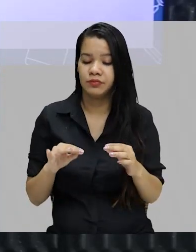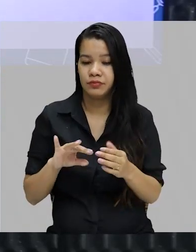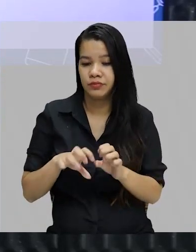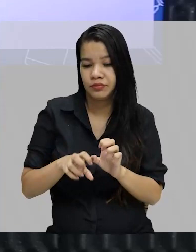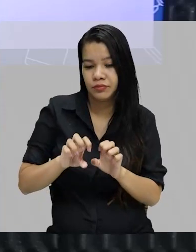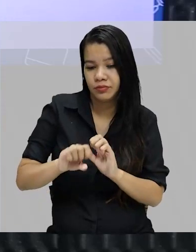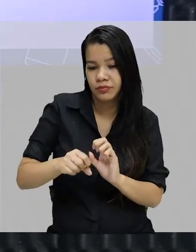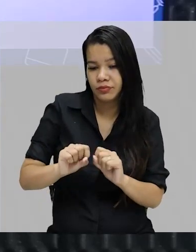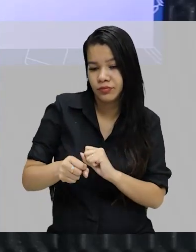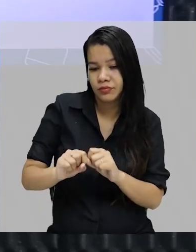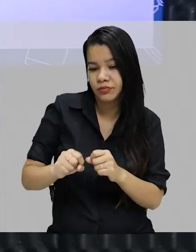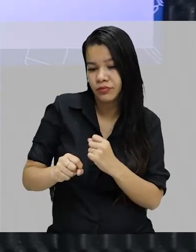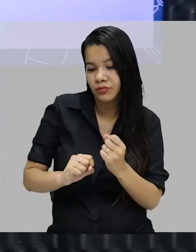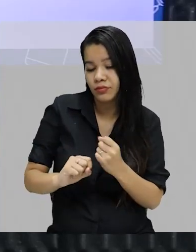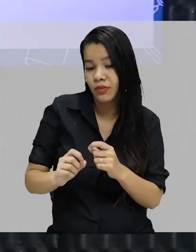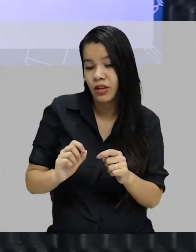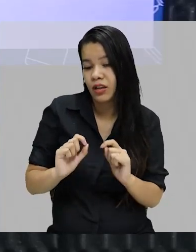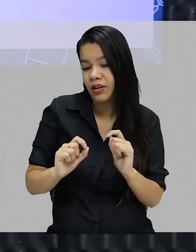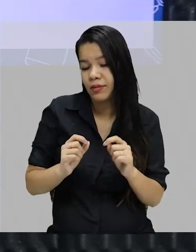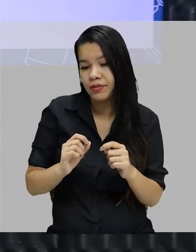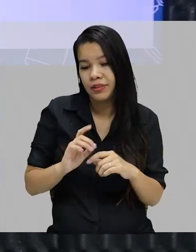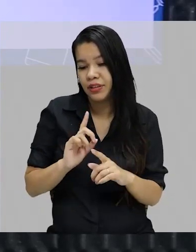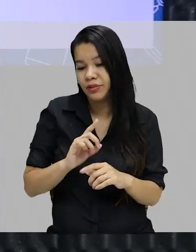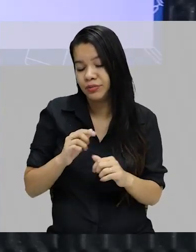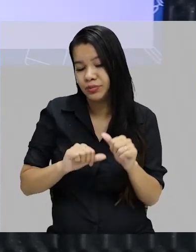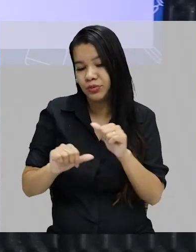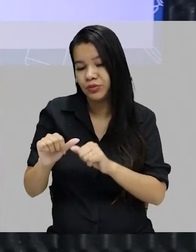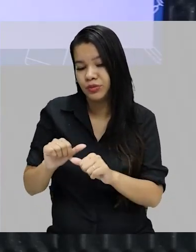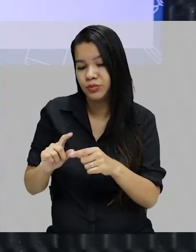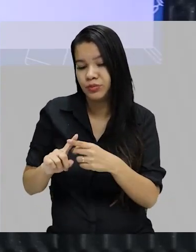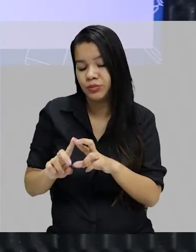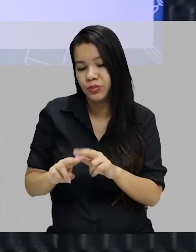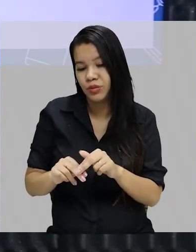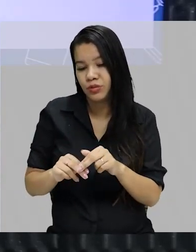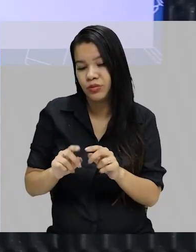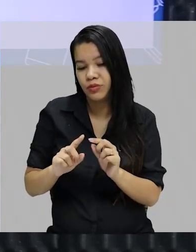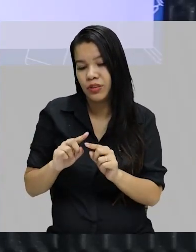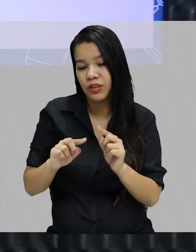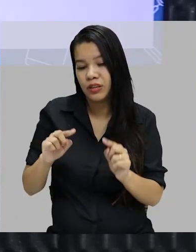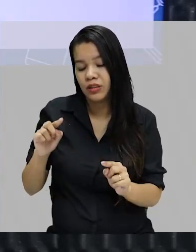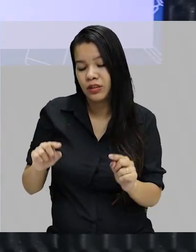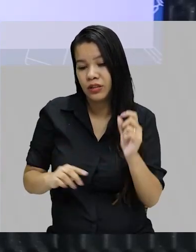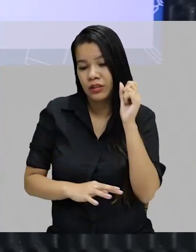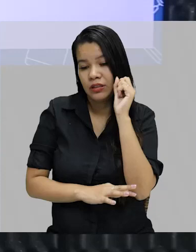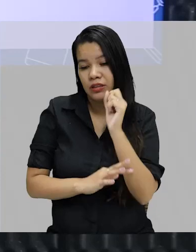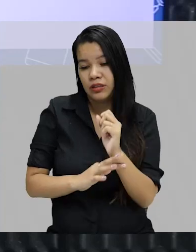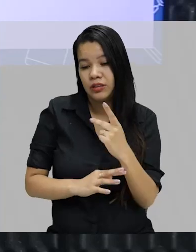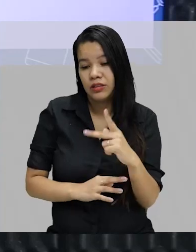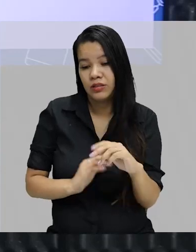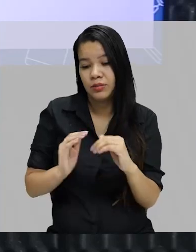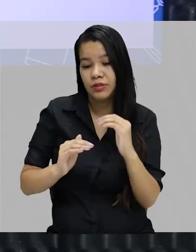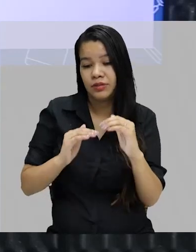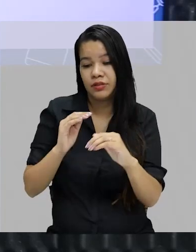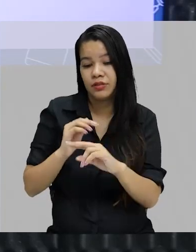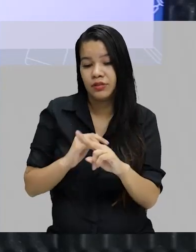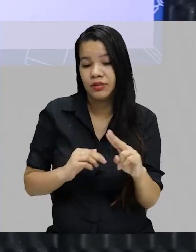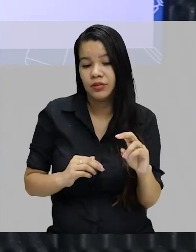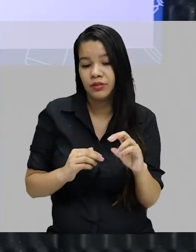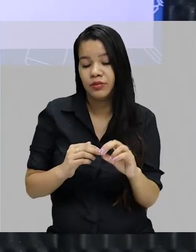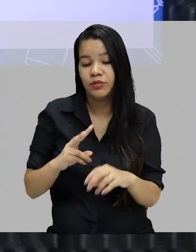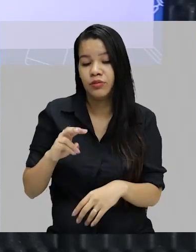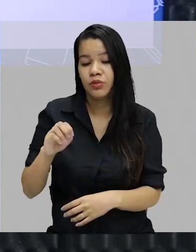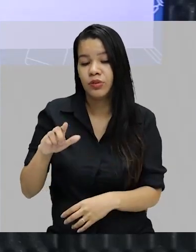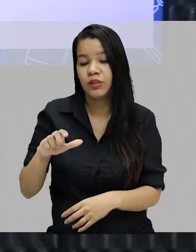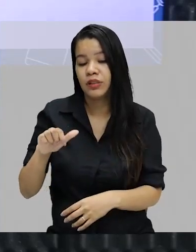se alterava com pequenas variações de temperatura. A esse processo foi dado o nome de